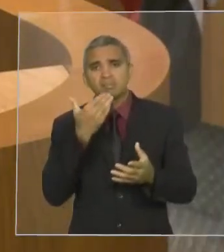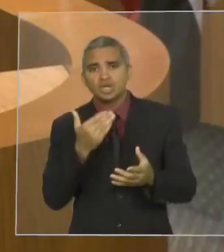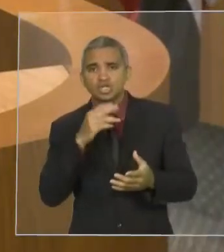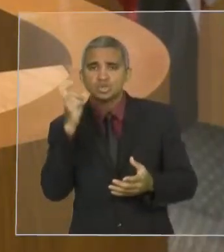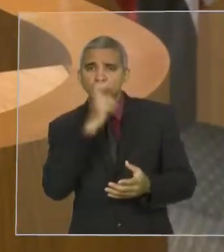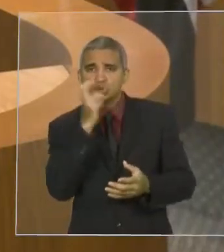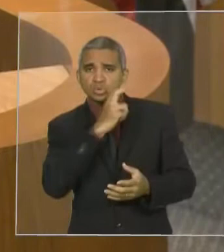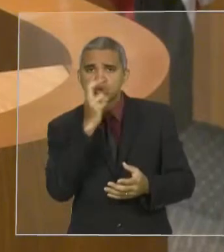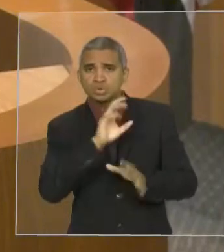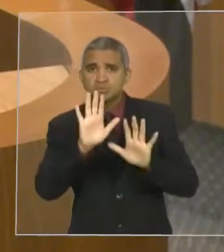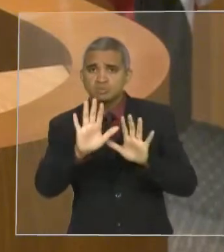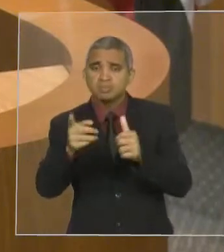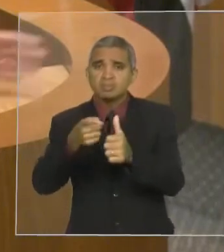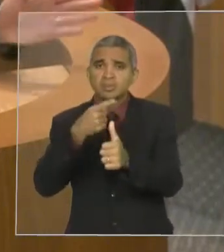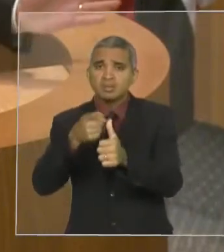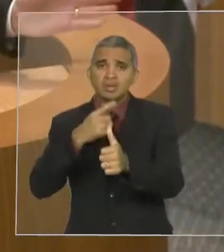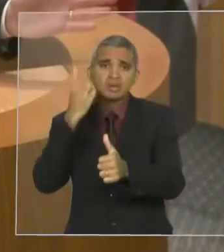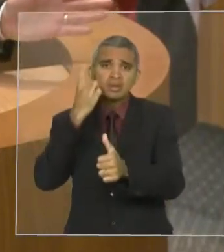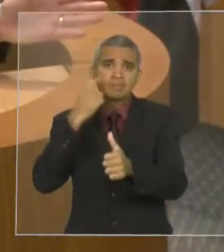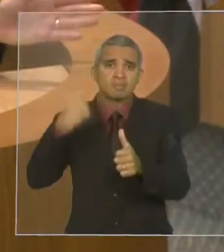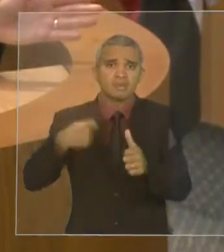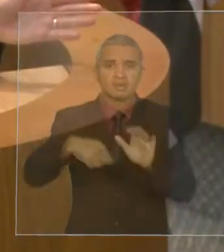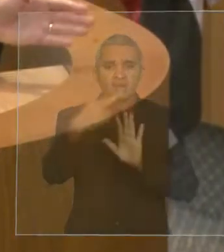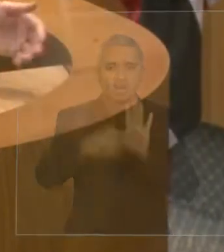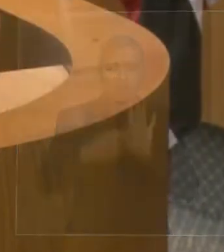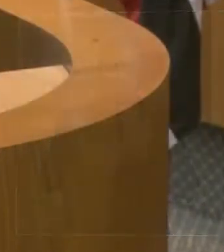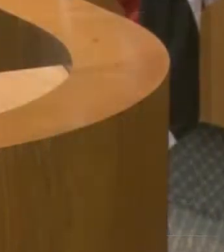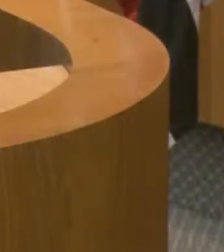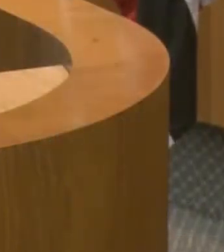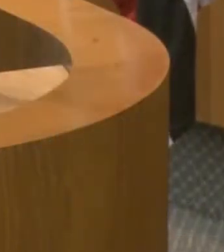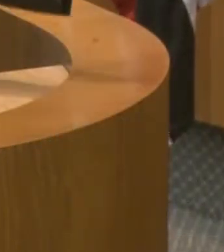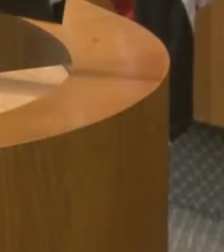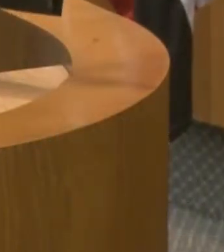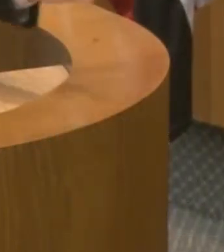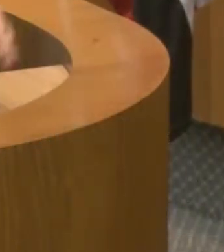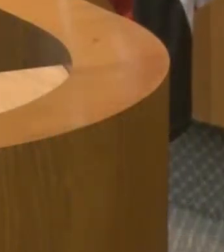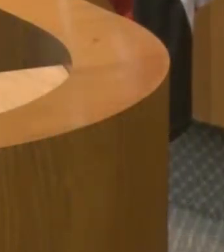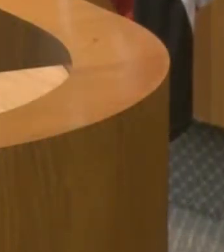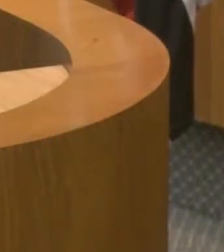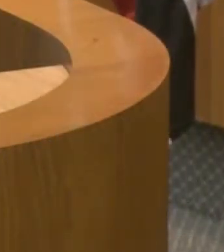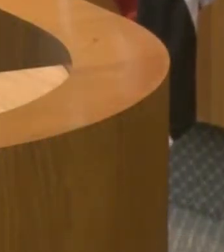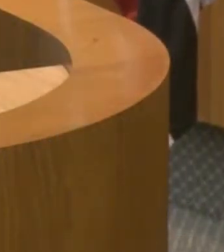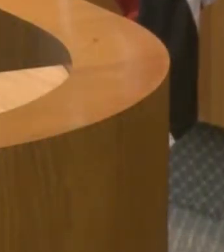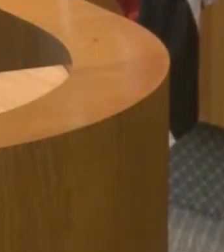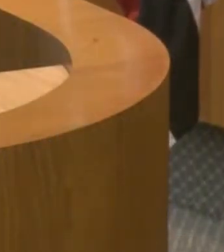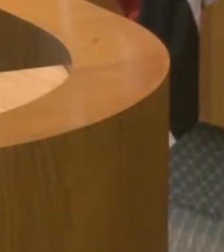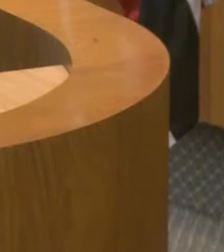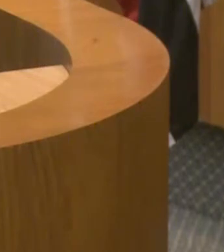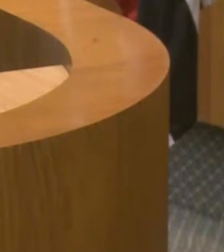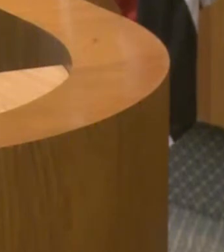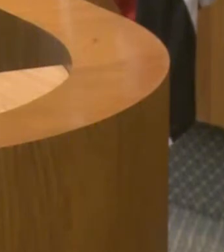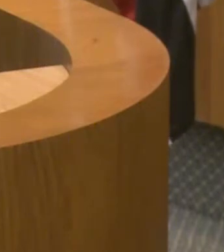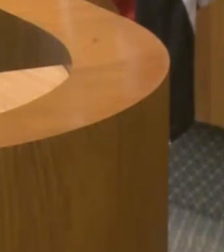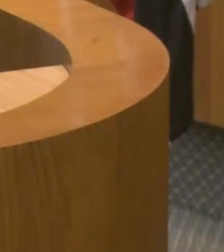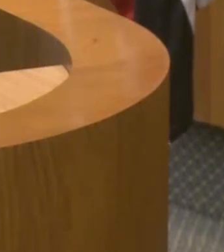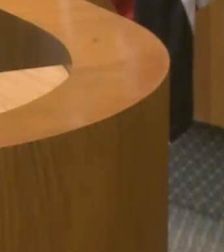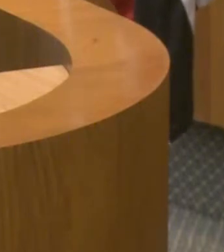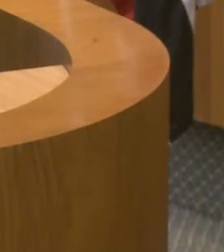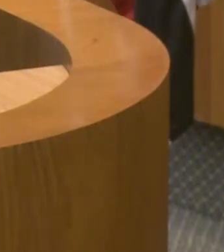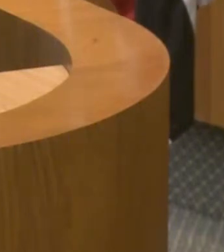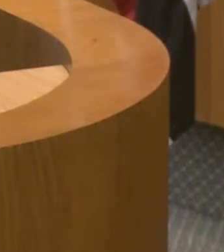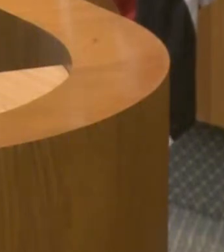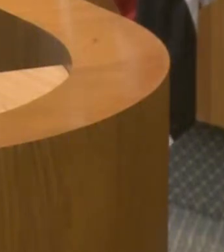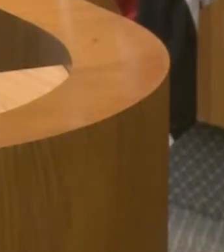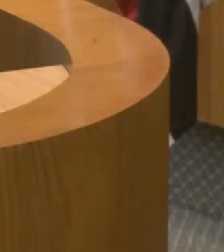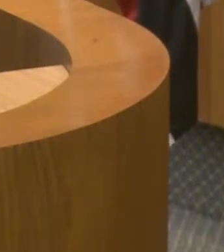dos deputados tomarem conhecimento do que está se tratando? Aqui nós temos vários deputados... Deputado deputados... Eduardo Braide, se Vossa Excelência me permitir, eu